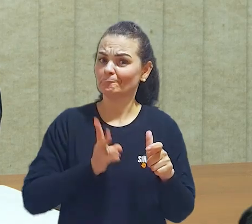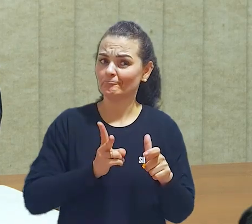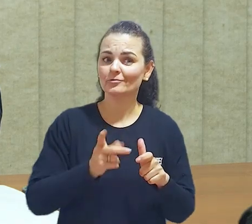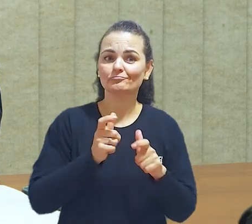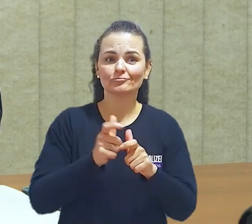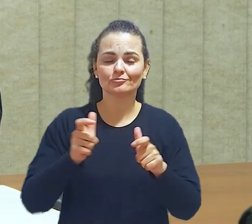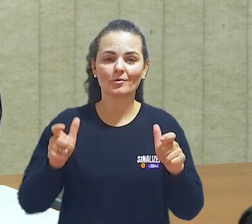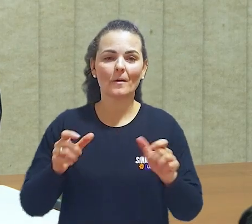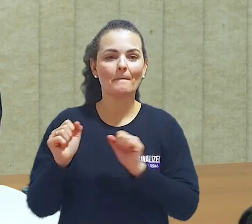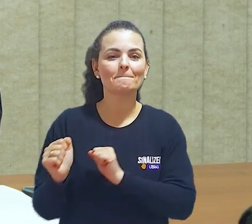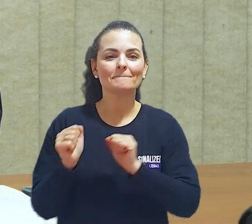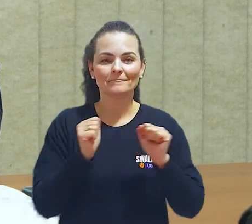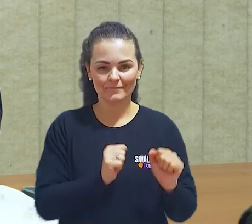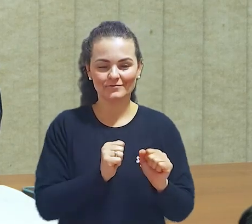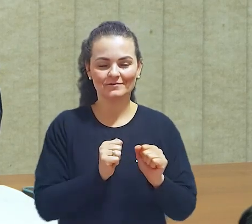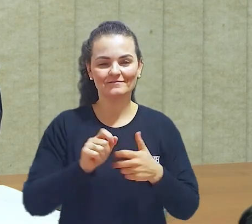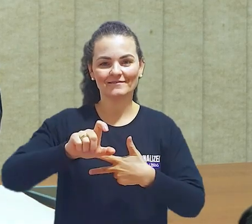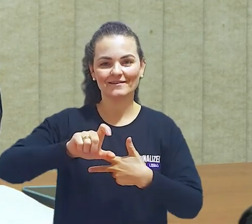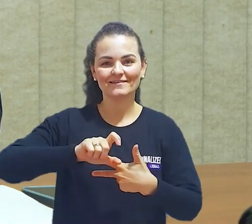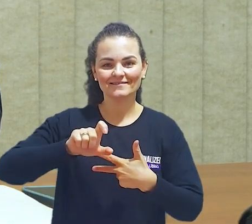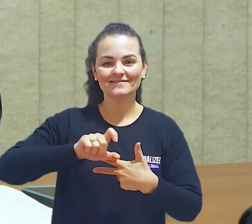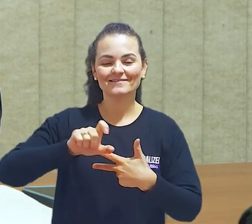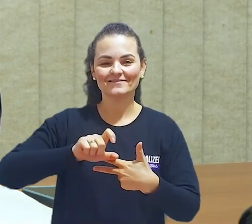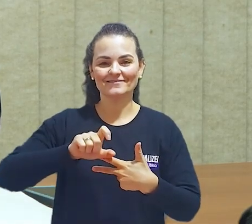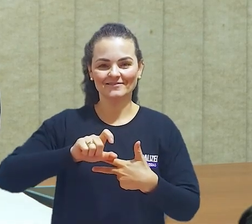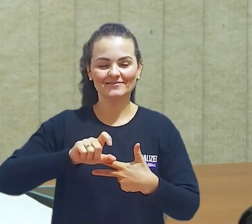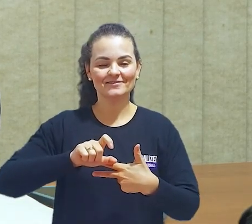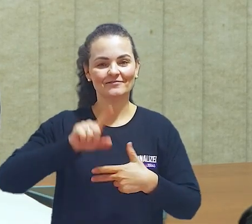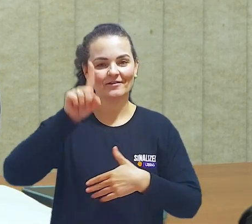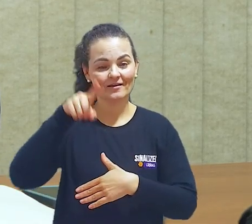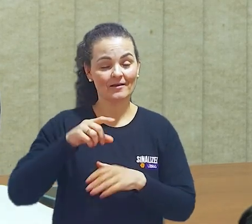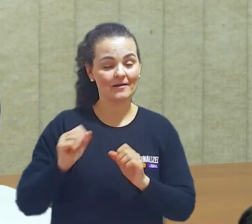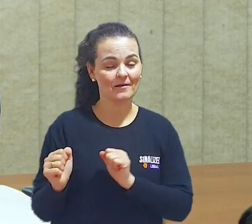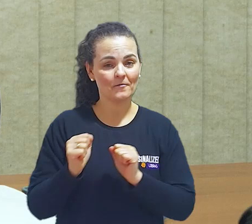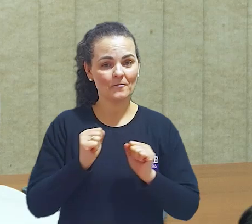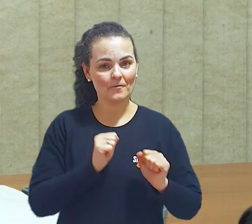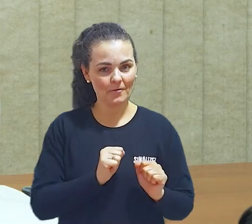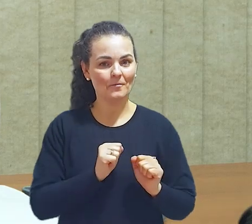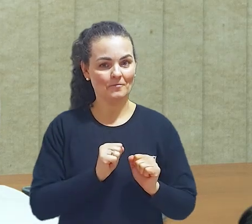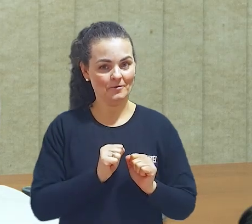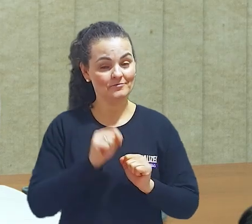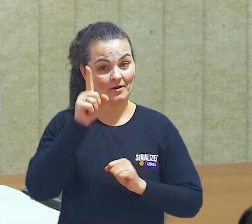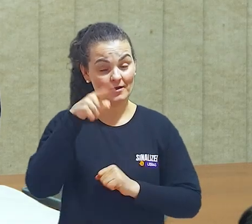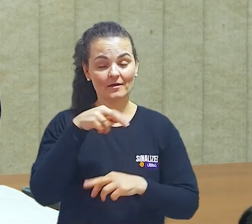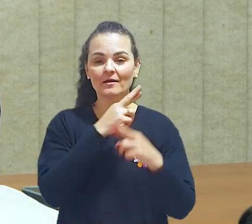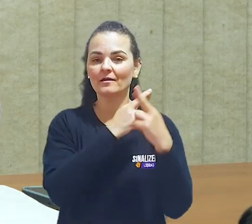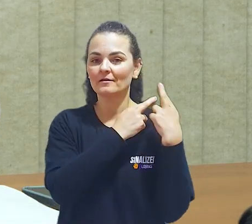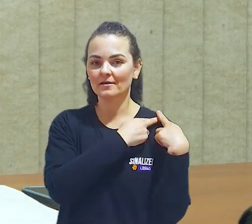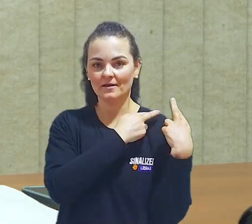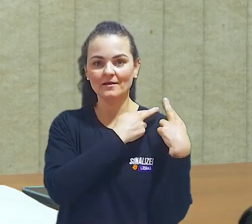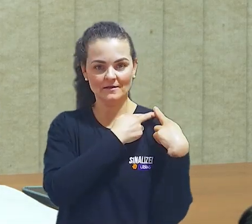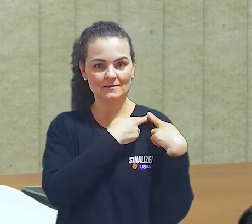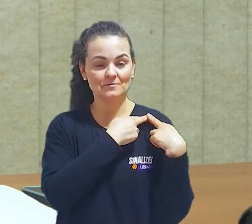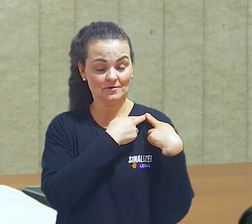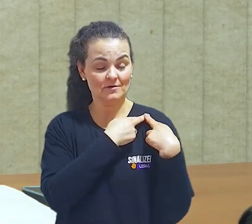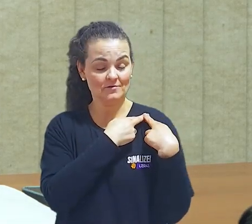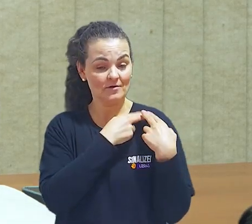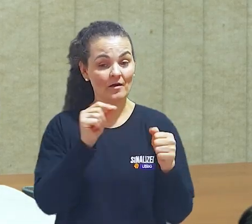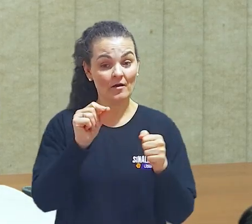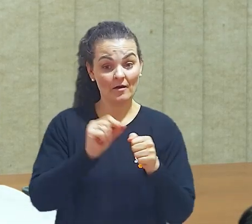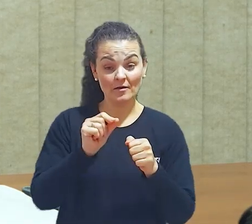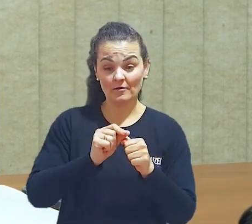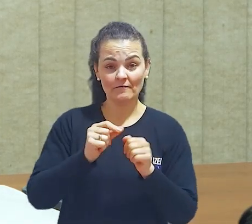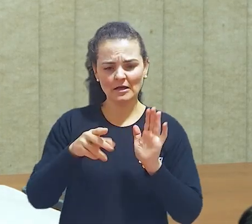que o Poder Executivo, que é o poder competente para editar norma